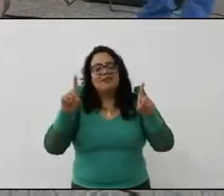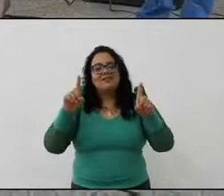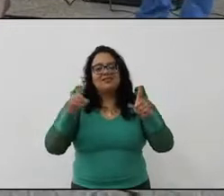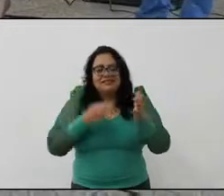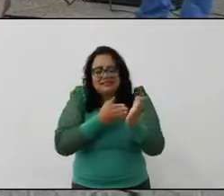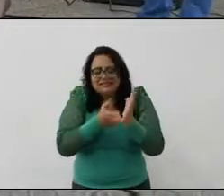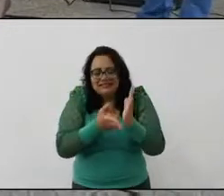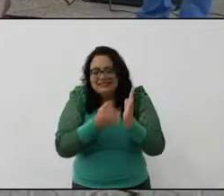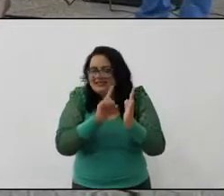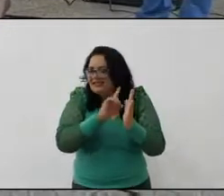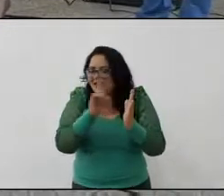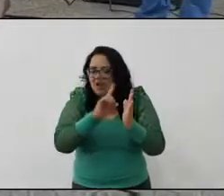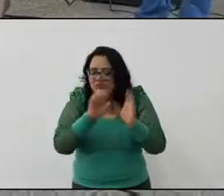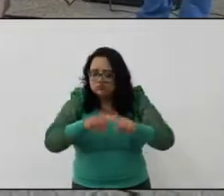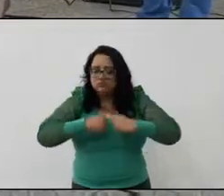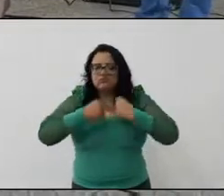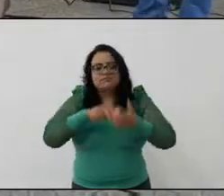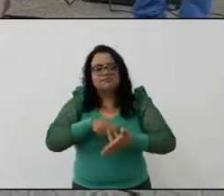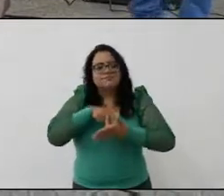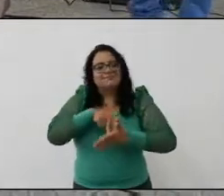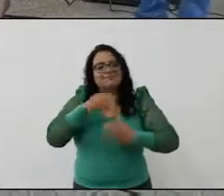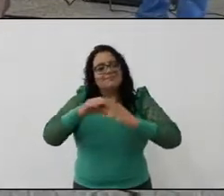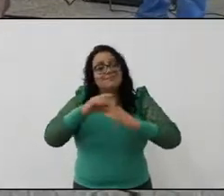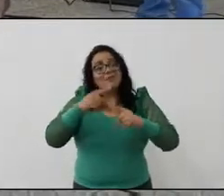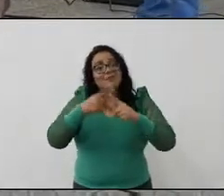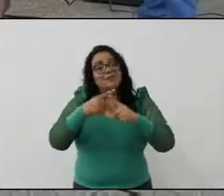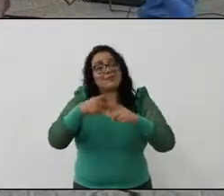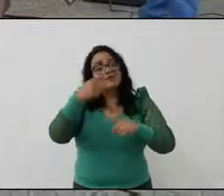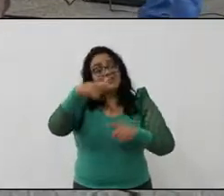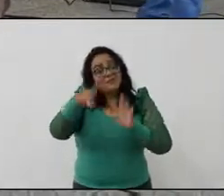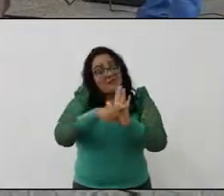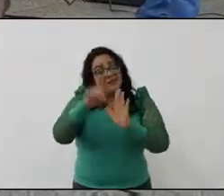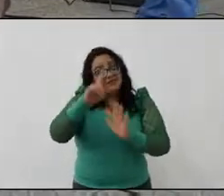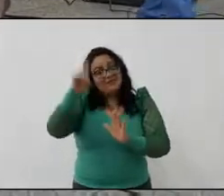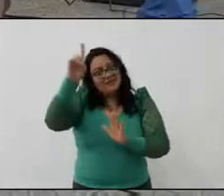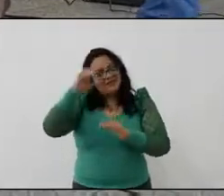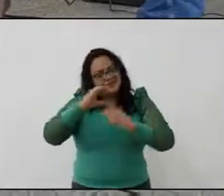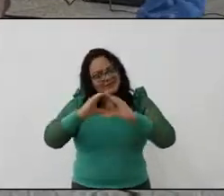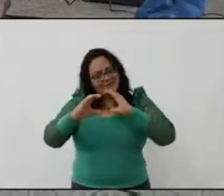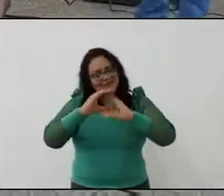pode calar a tua voz, porque você é um adorador de verdade.